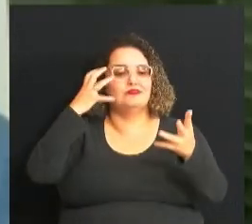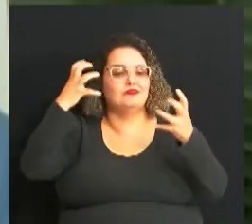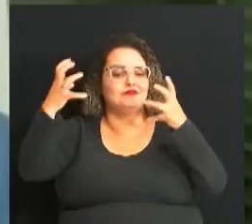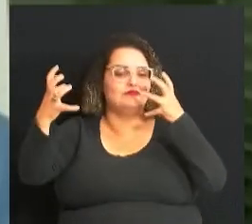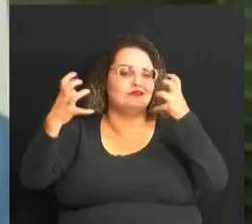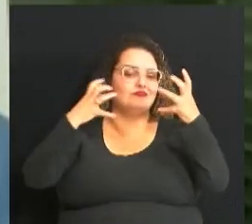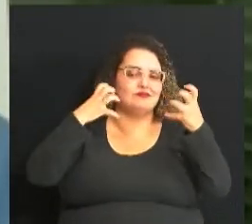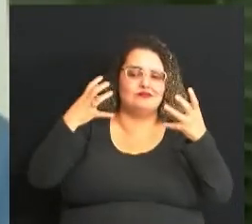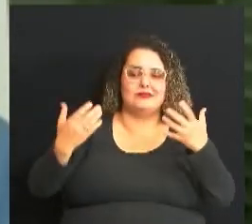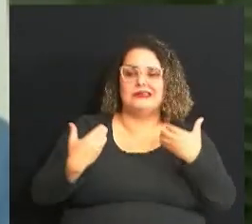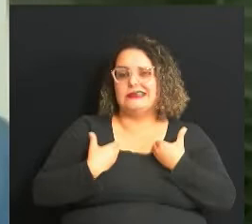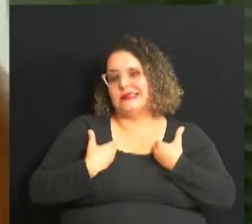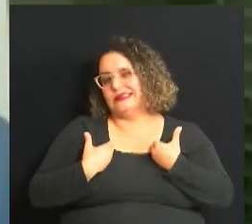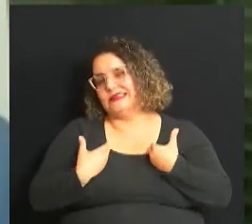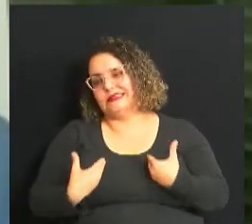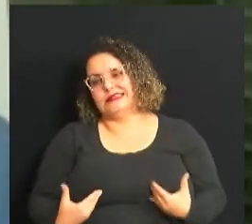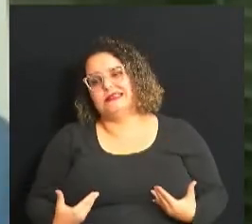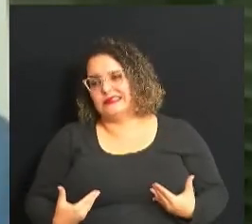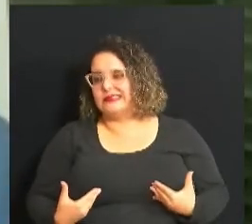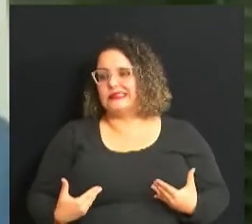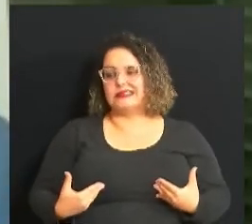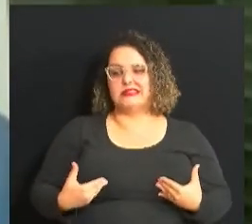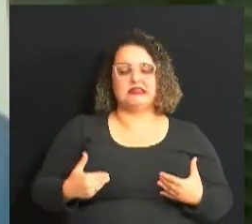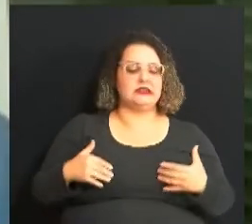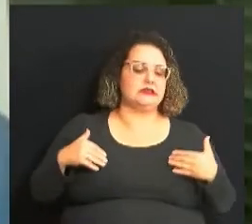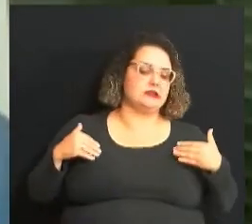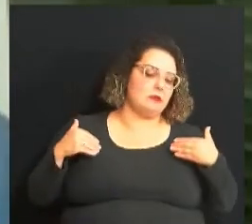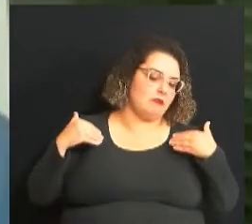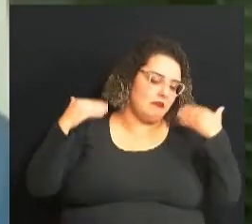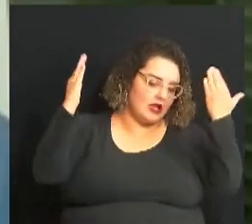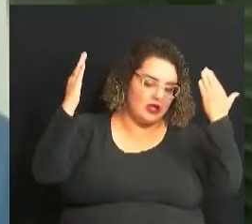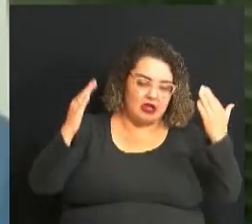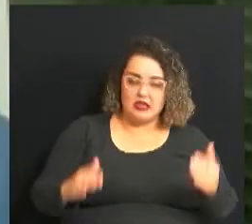cansados, um cansaço exagerado, eles não têm